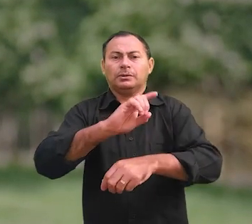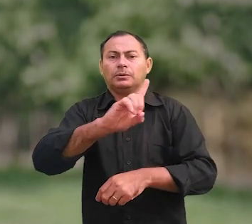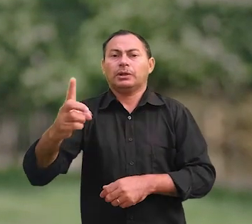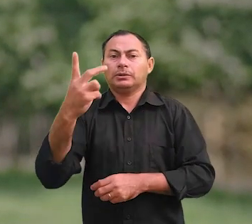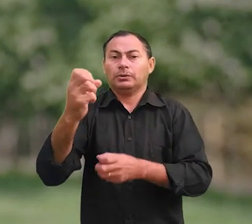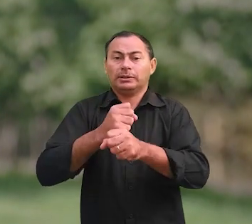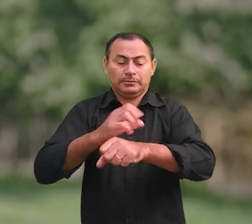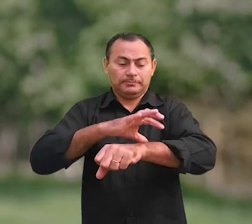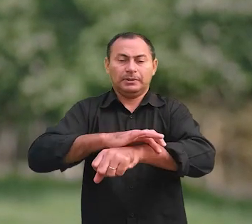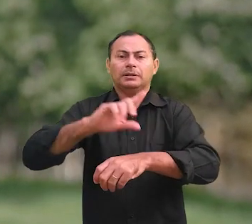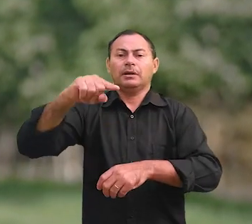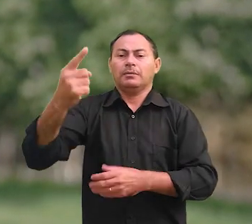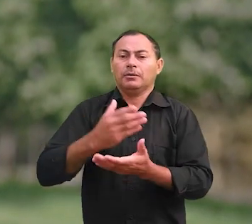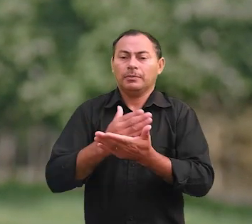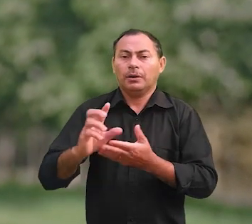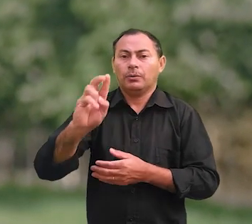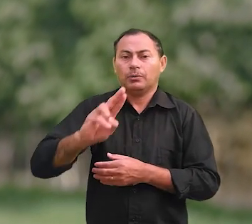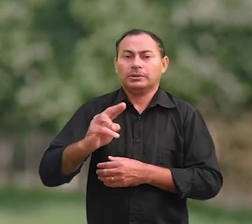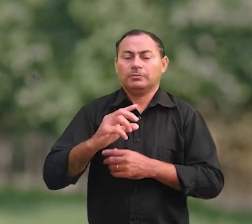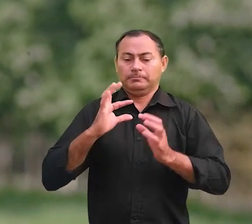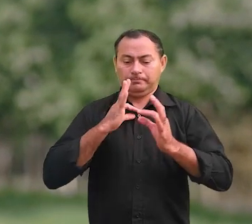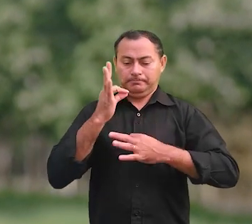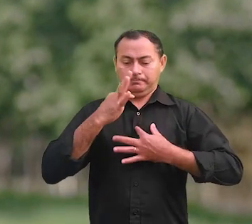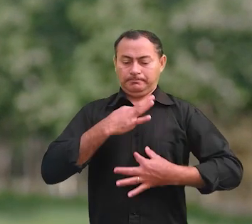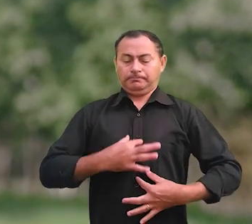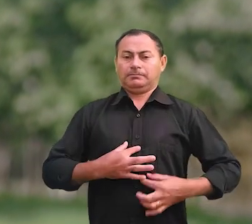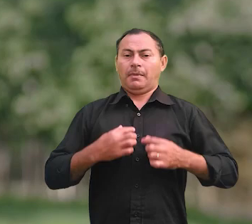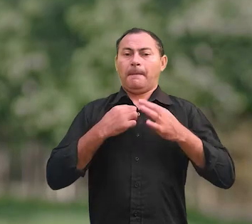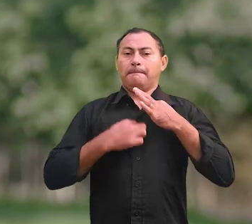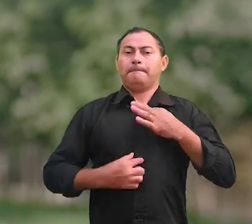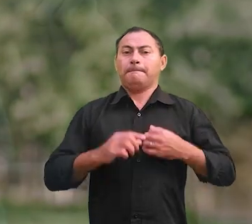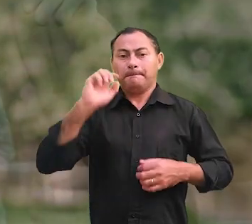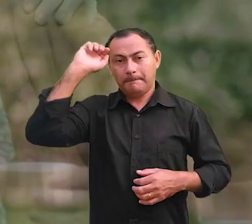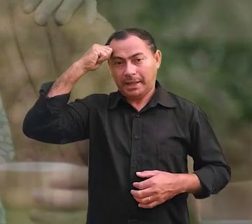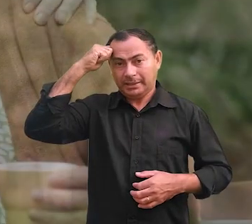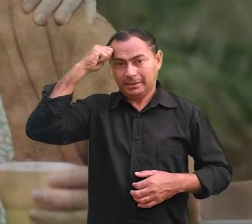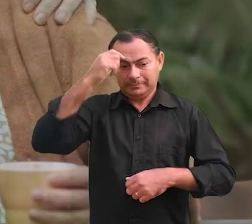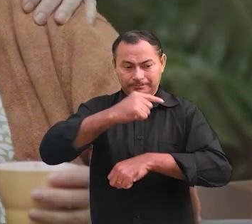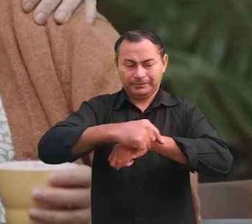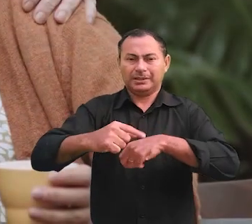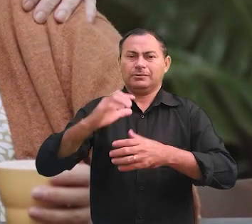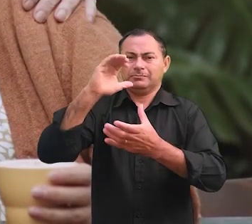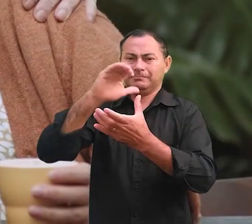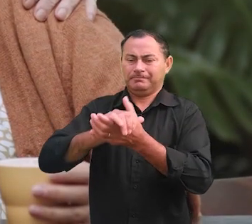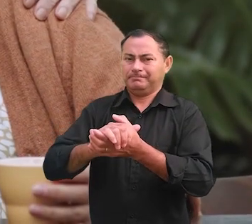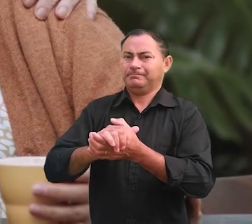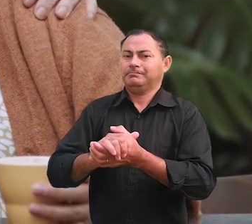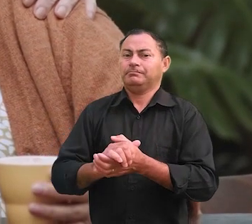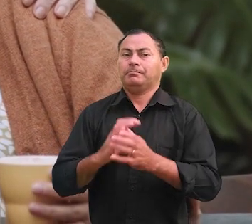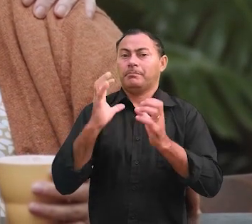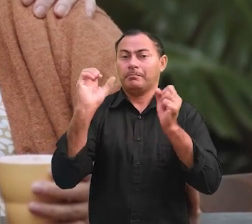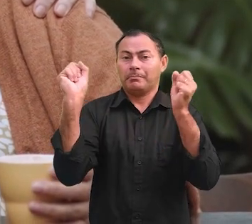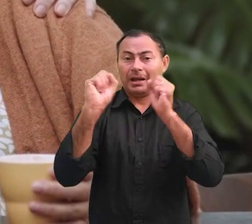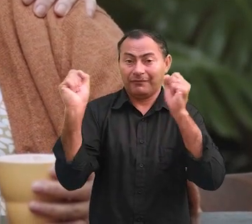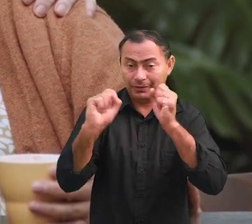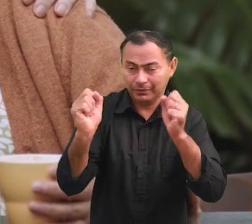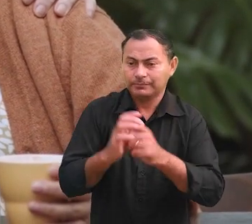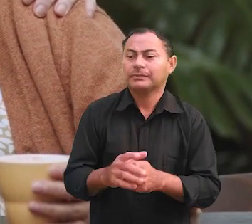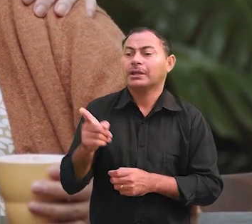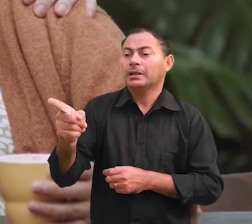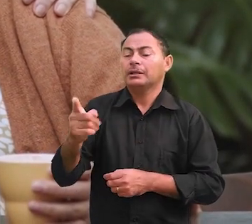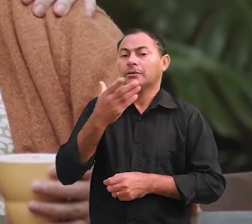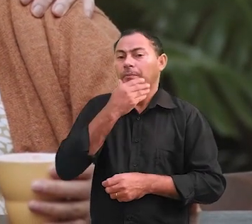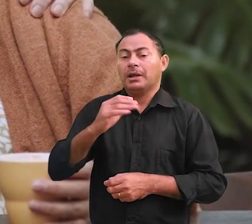braço durante dois anos e depois passou a usar uma gravata preta ele deve ter tido um casamento maravilhoso